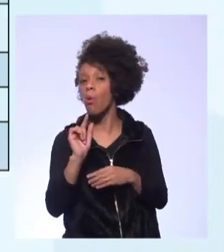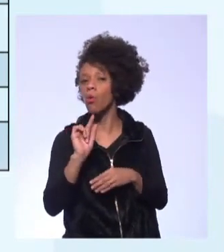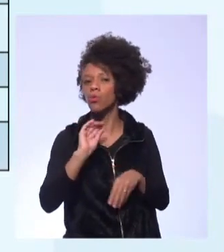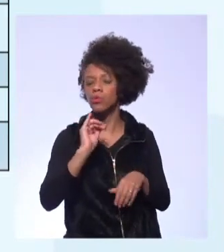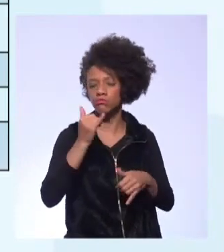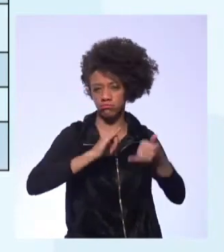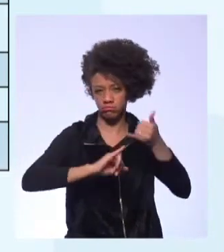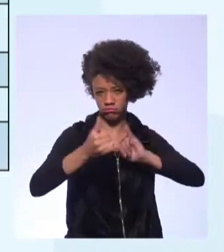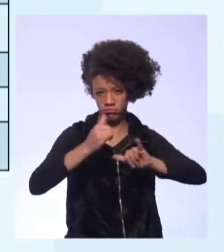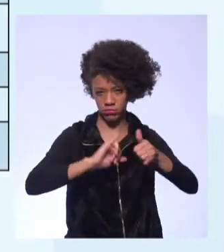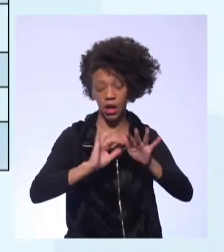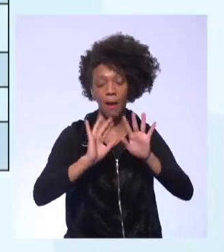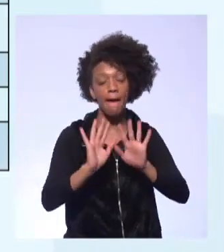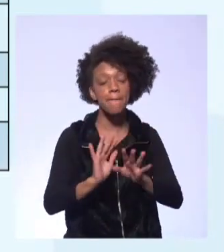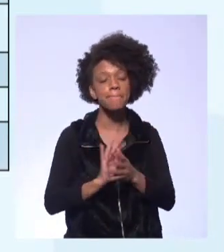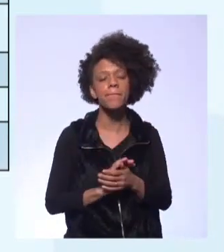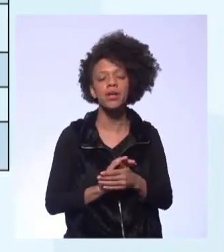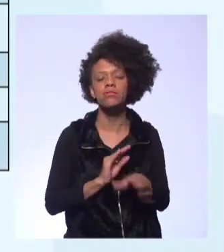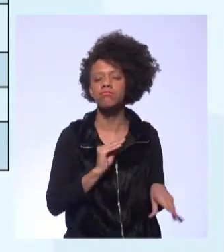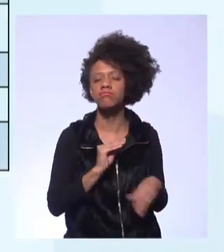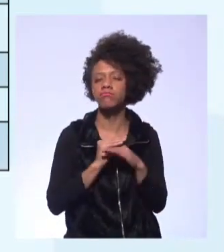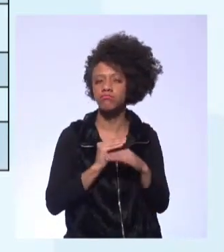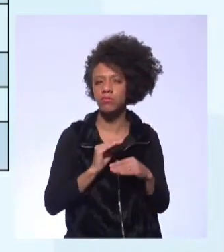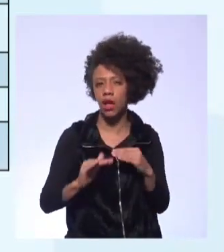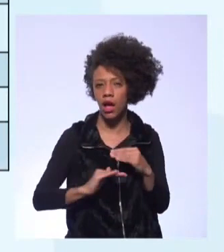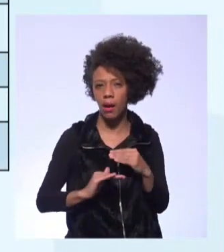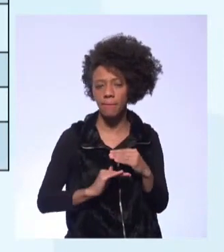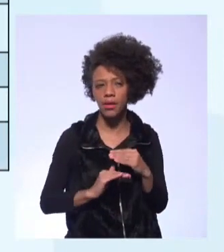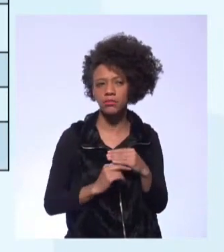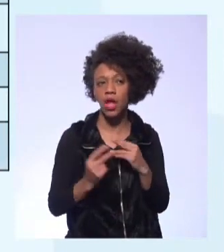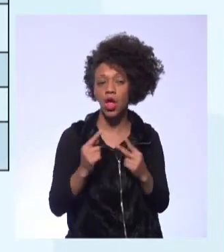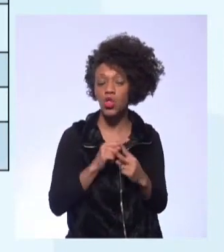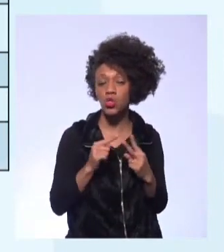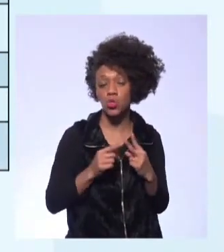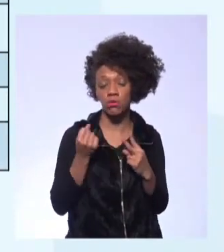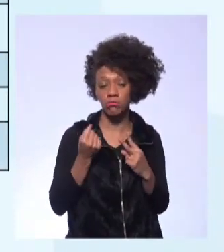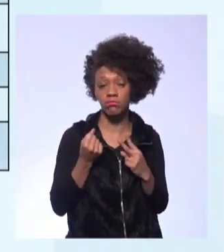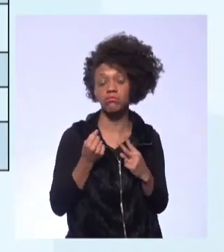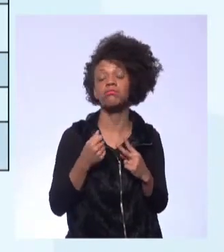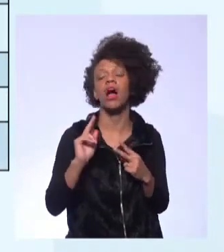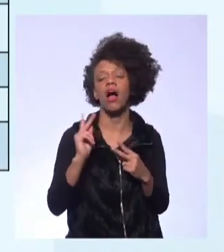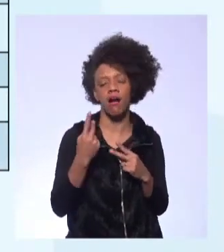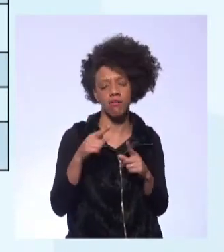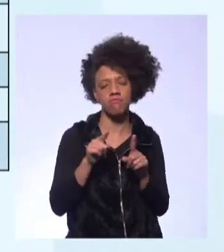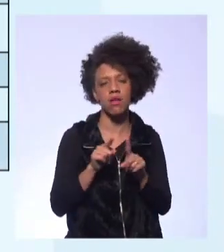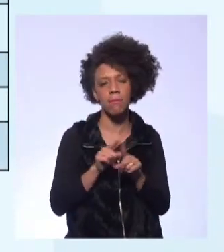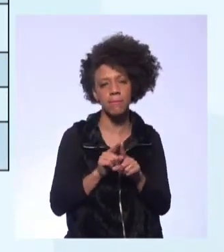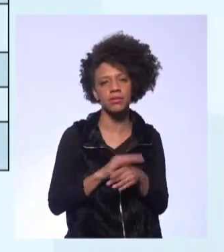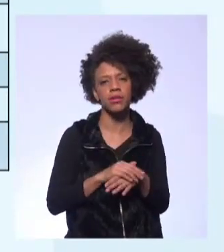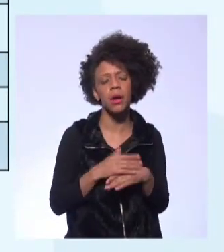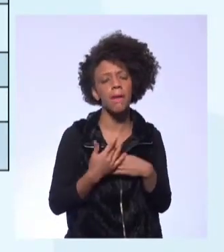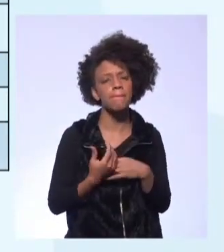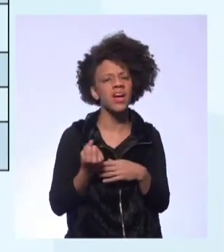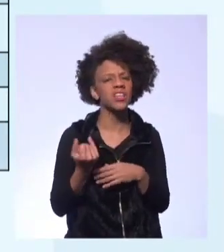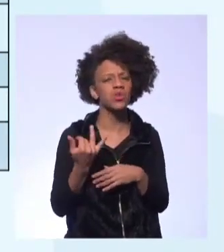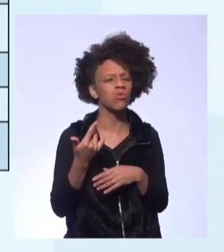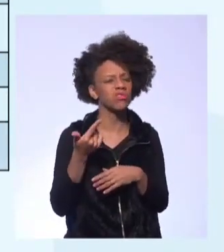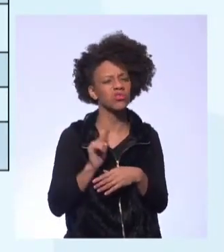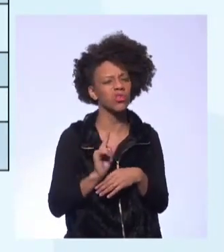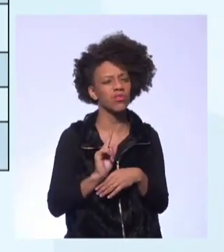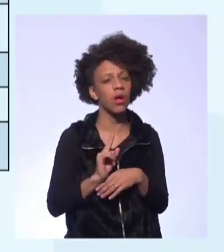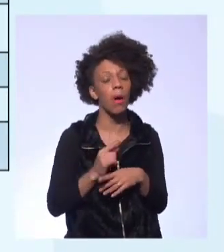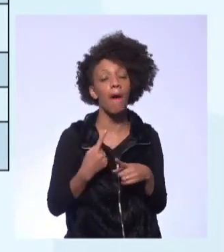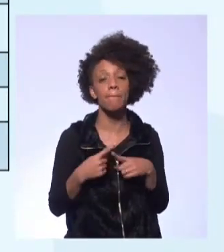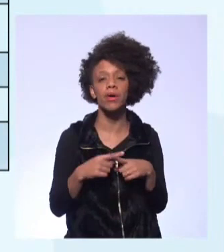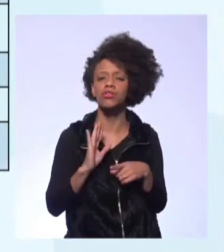ao lado, eu tenho também 2 bolinhas transparentes, que são 2 Hs, que também é uma substância, só que eu não vou contar ela novamente, porque eu já